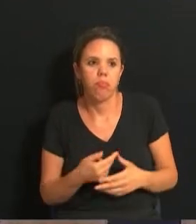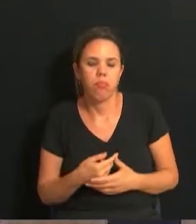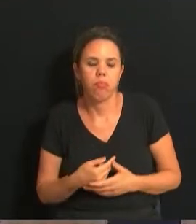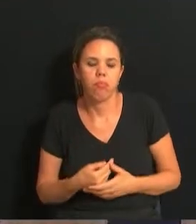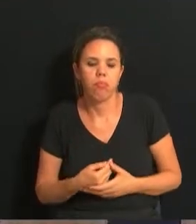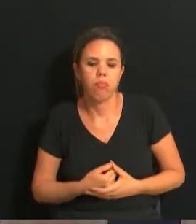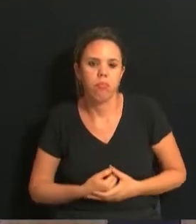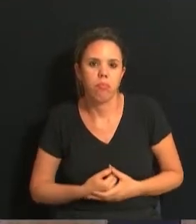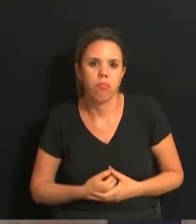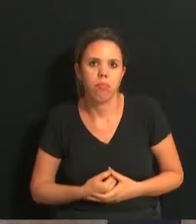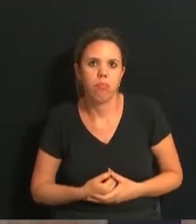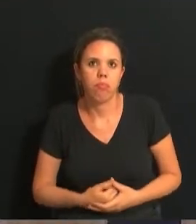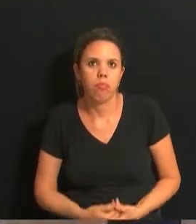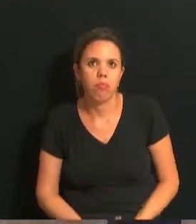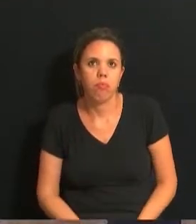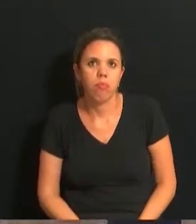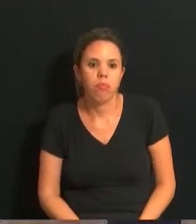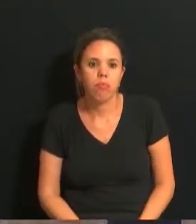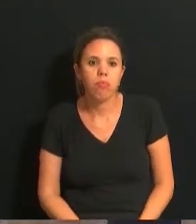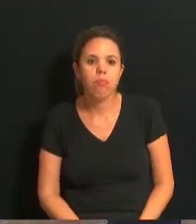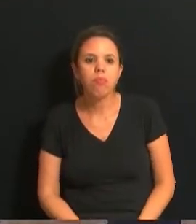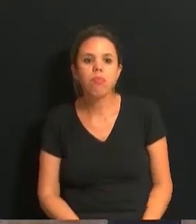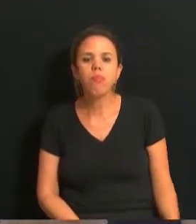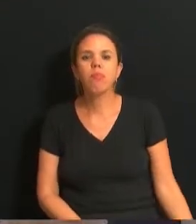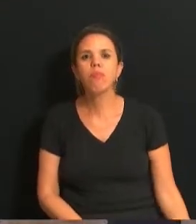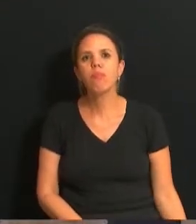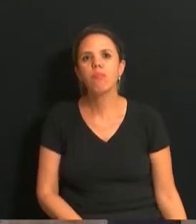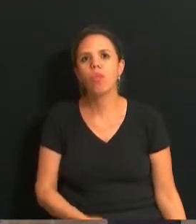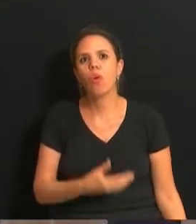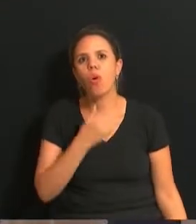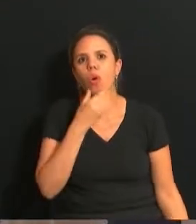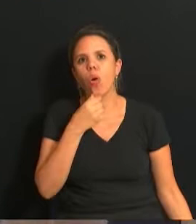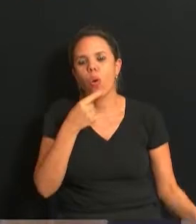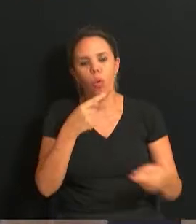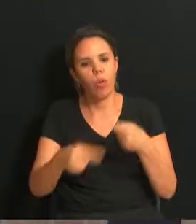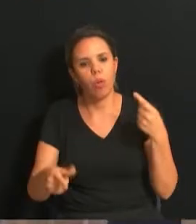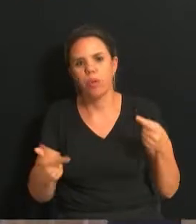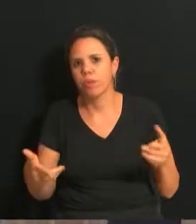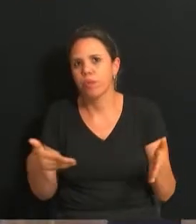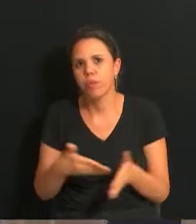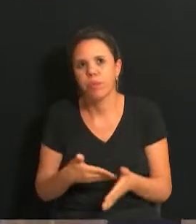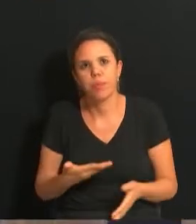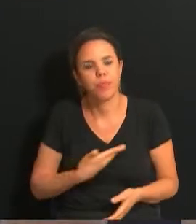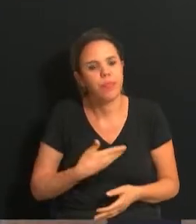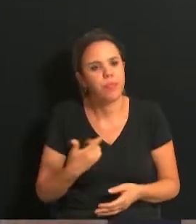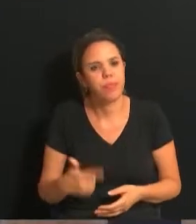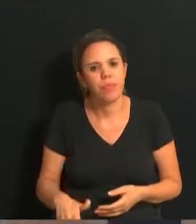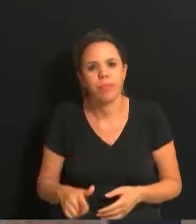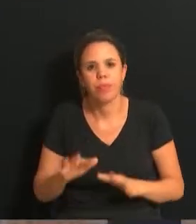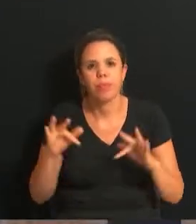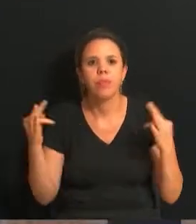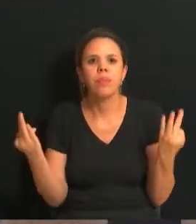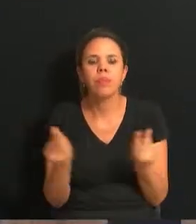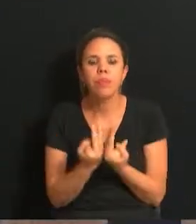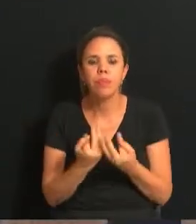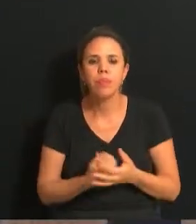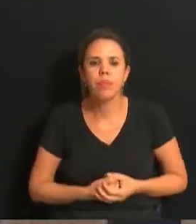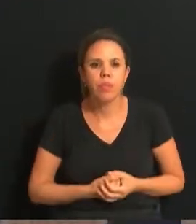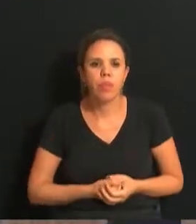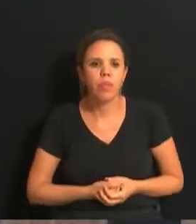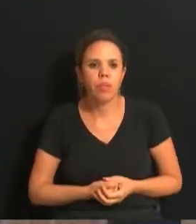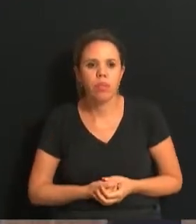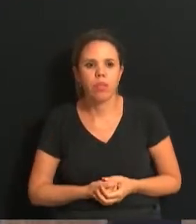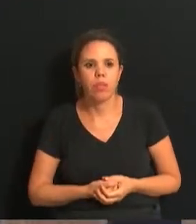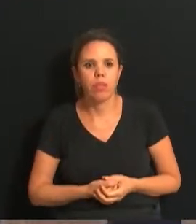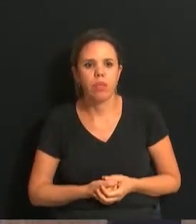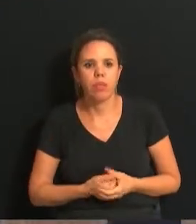relações, se ele não deixa você ter acesso aos seus amigos, à sua família, você pode estar